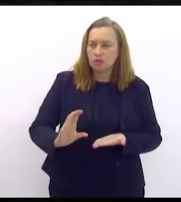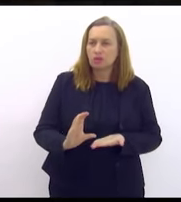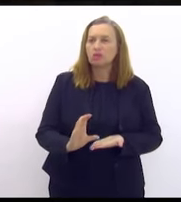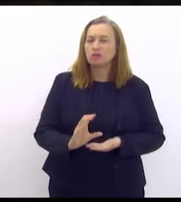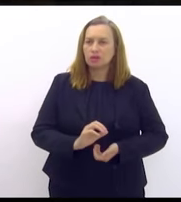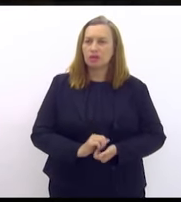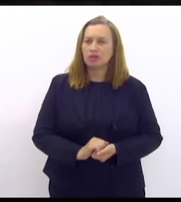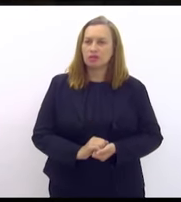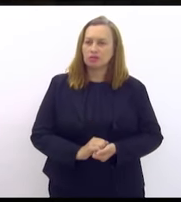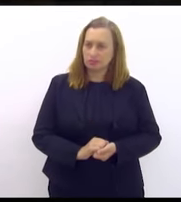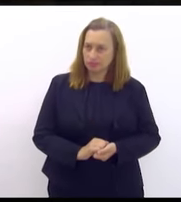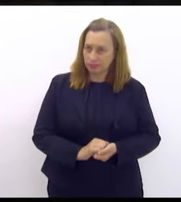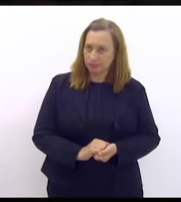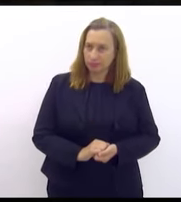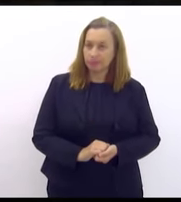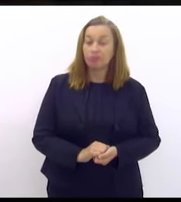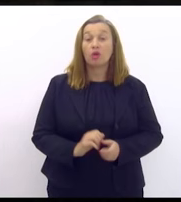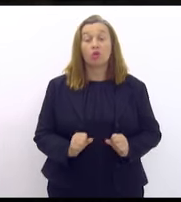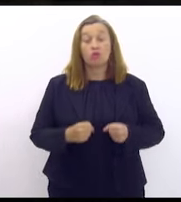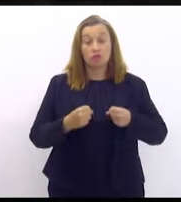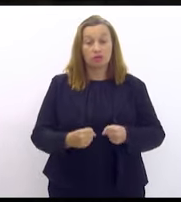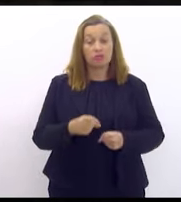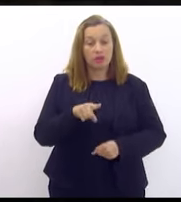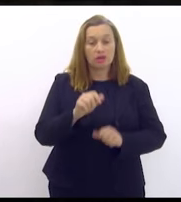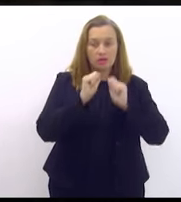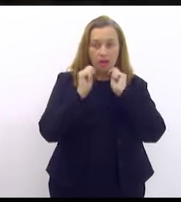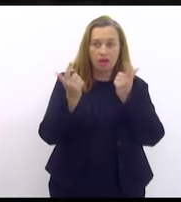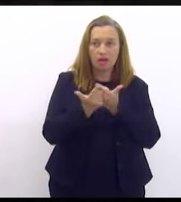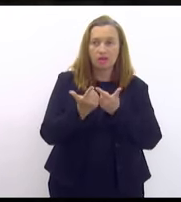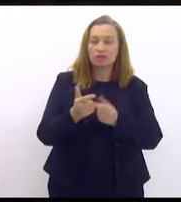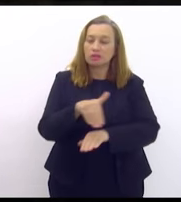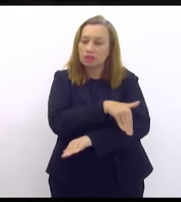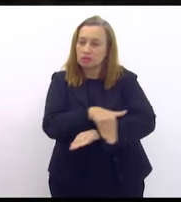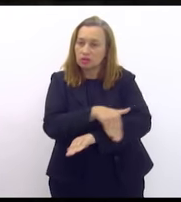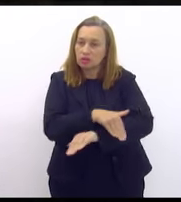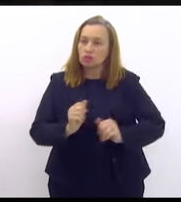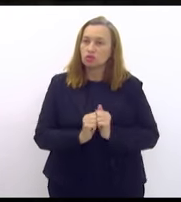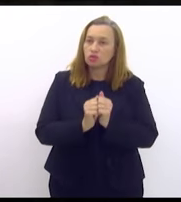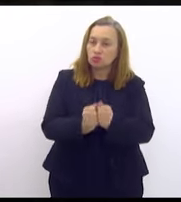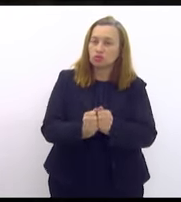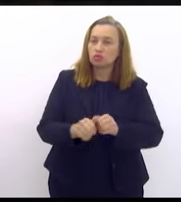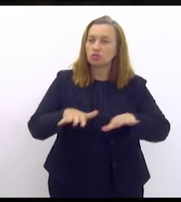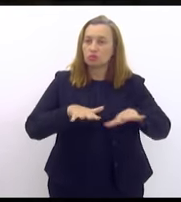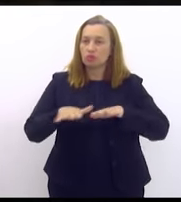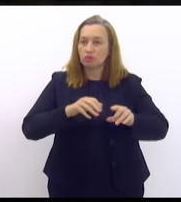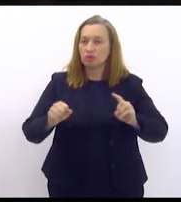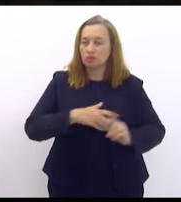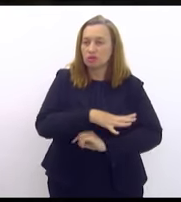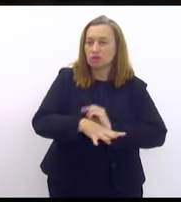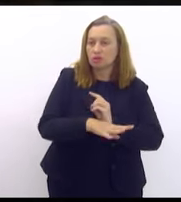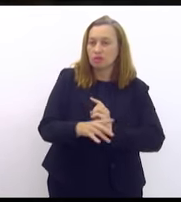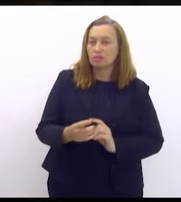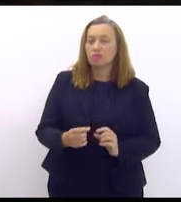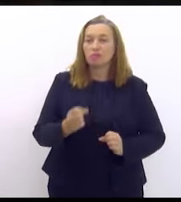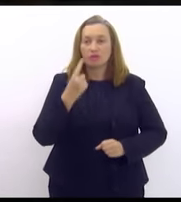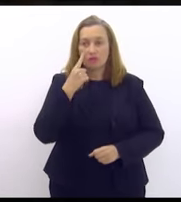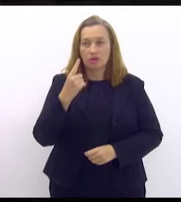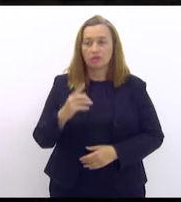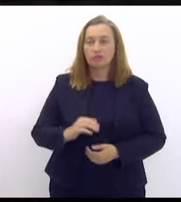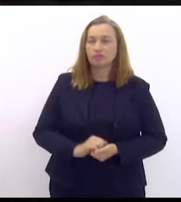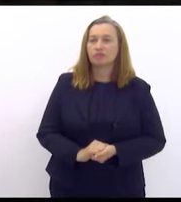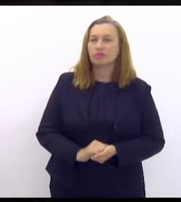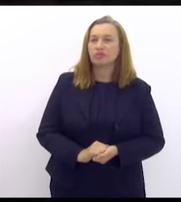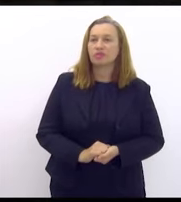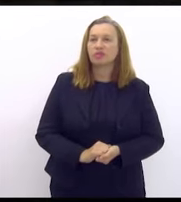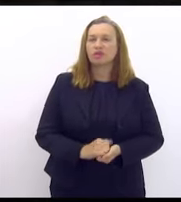vai tentar usar. Mas nós vamos estar firme aqui na Assembleia Legislativa e nas ruas, junto dos movimentos sociais, para poder barrar isso tudo.